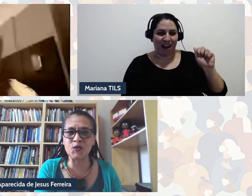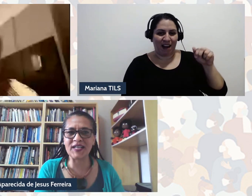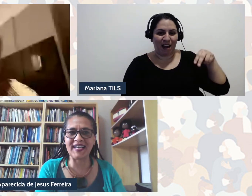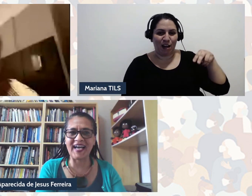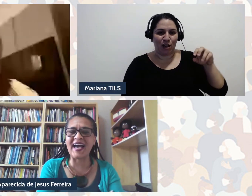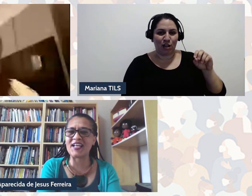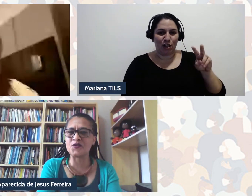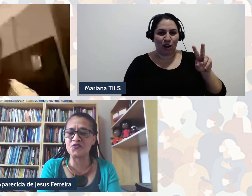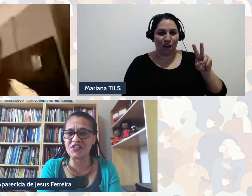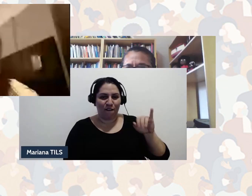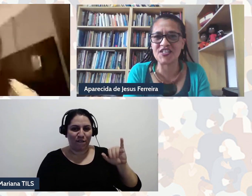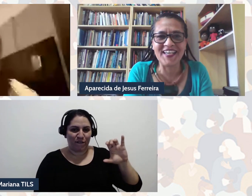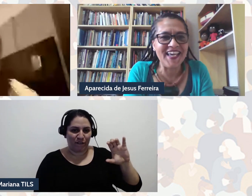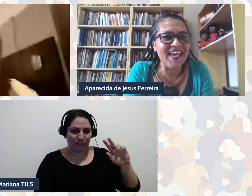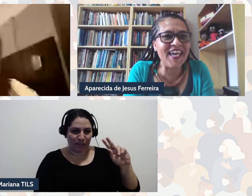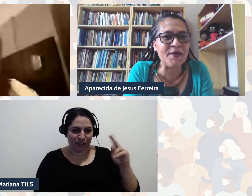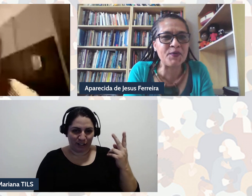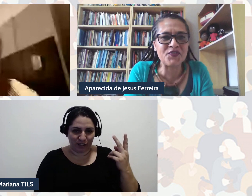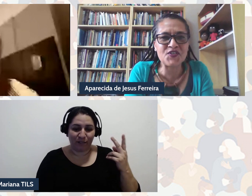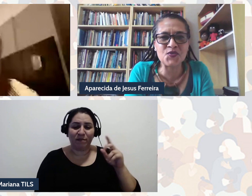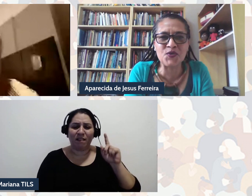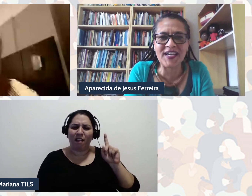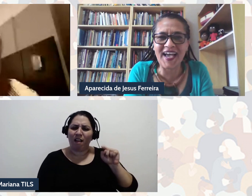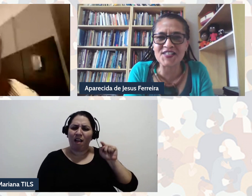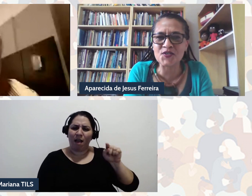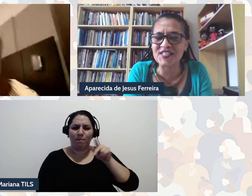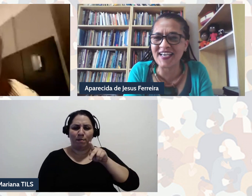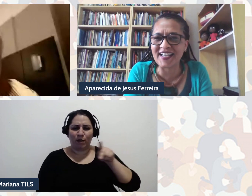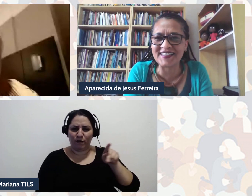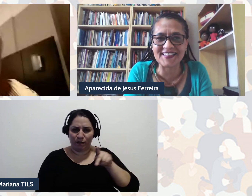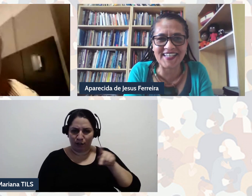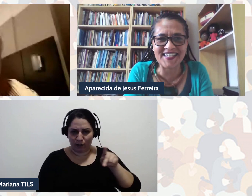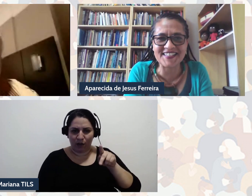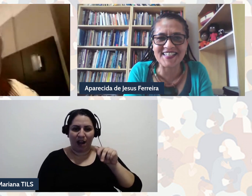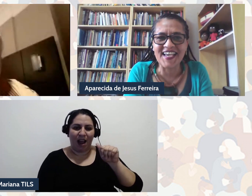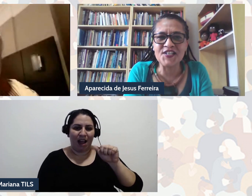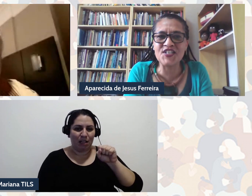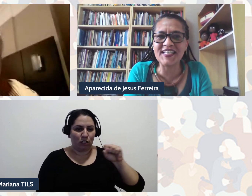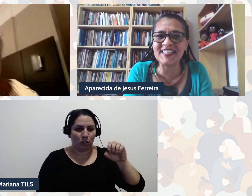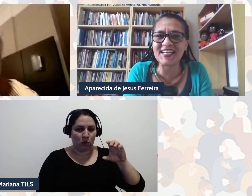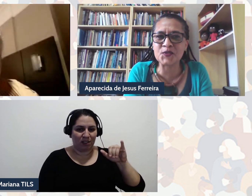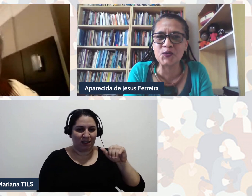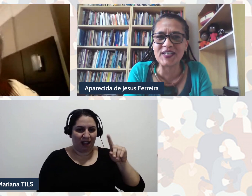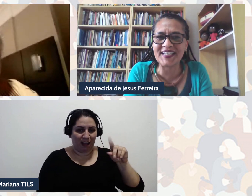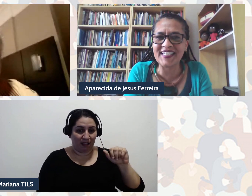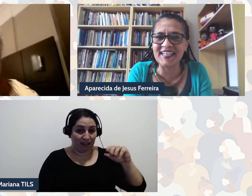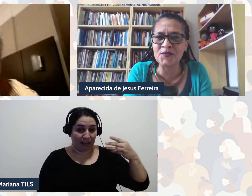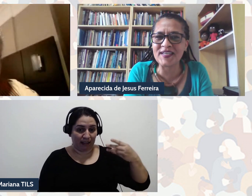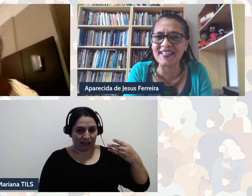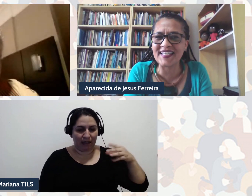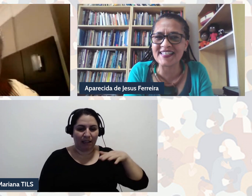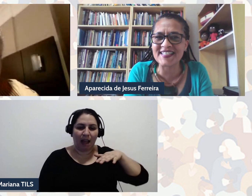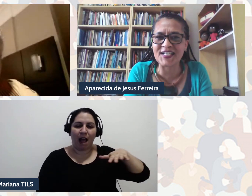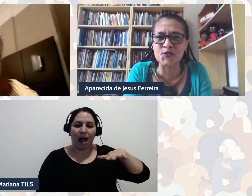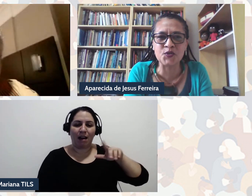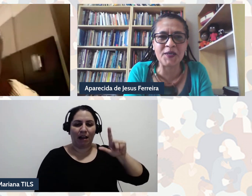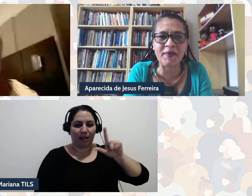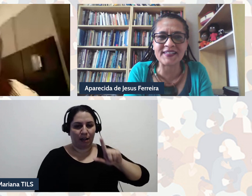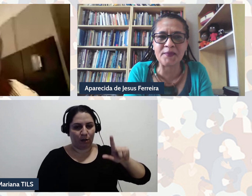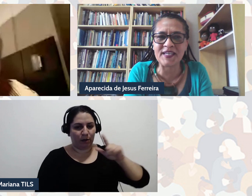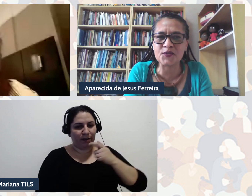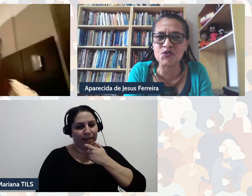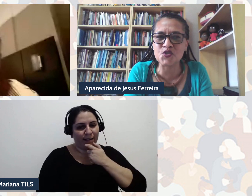A Lola Aranovich é professora associada 3 de Literatura em Língua Inglesa